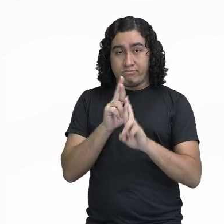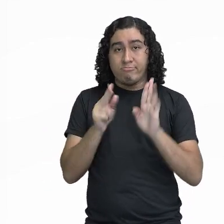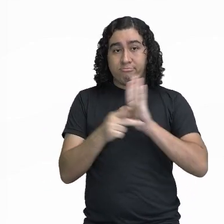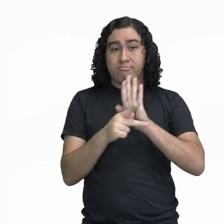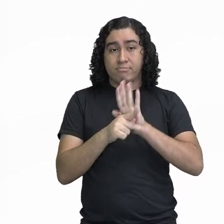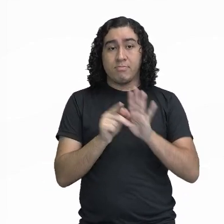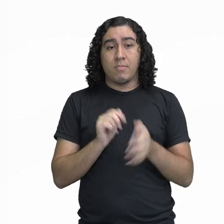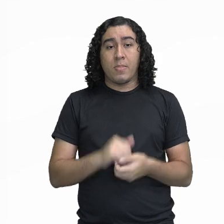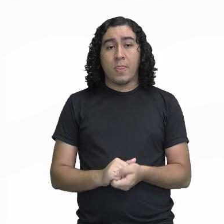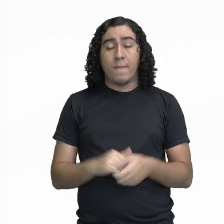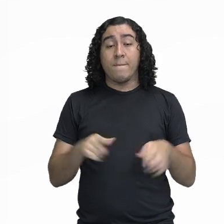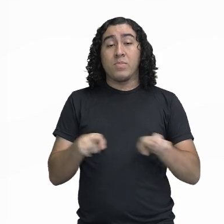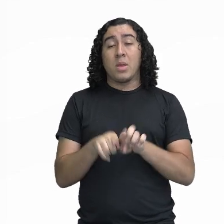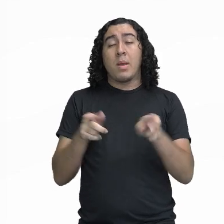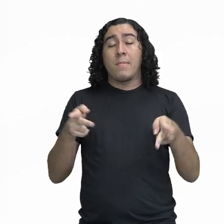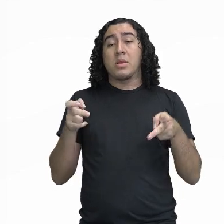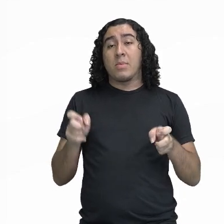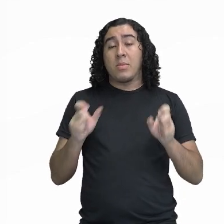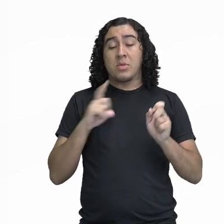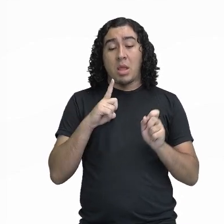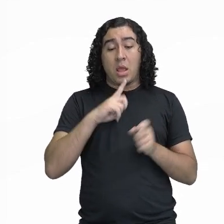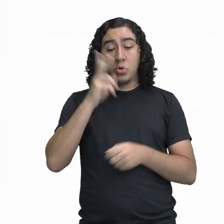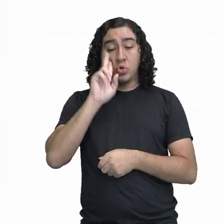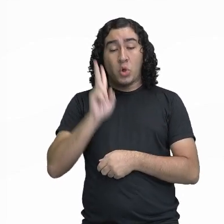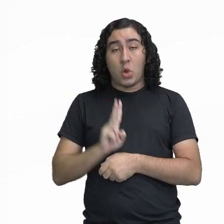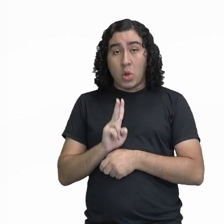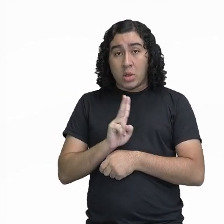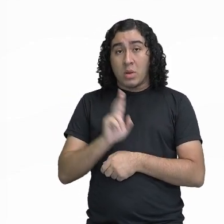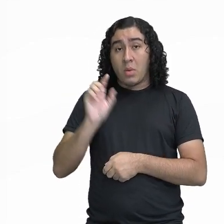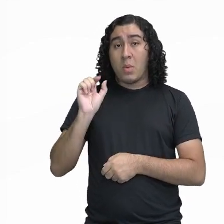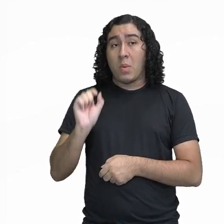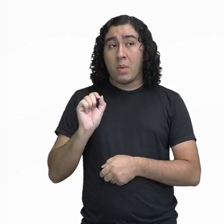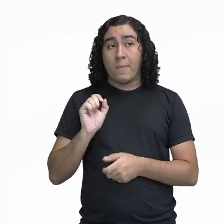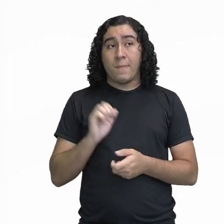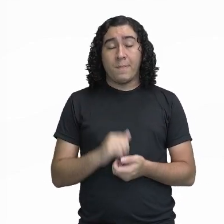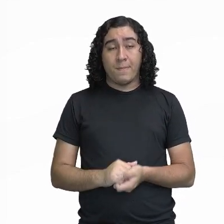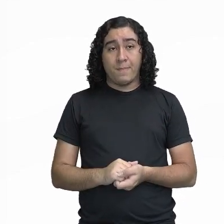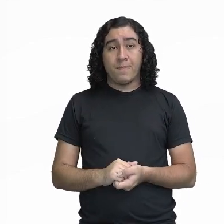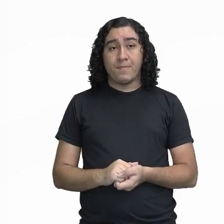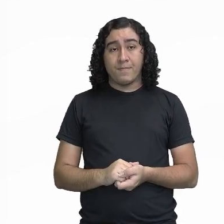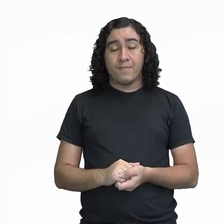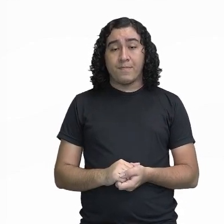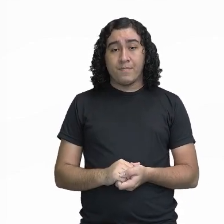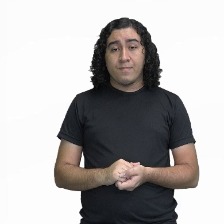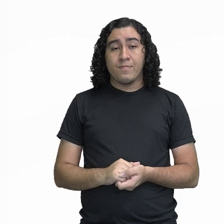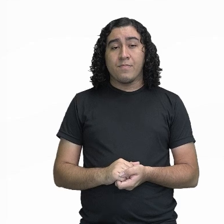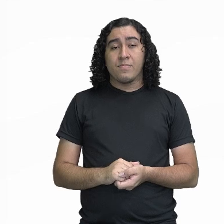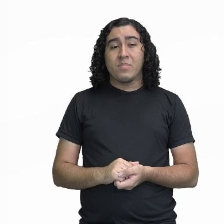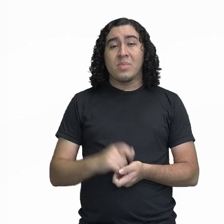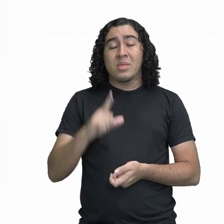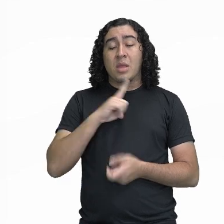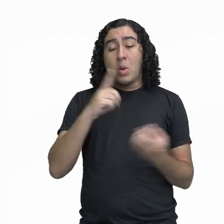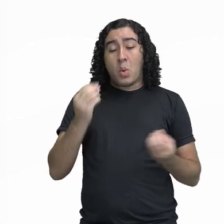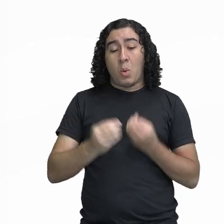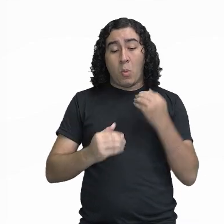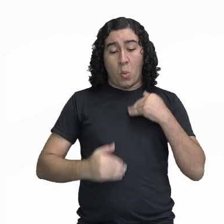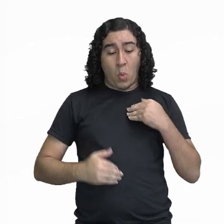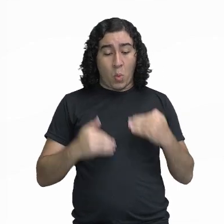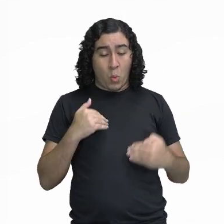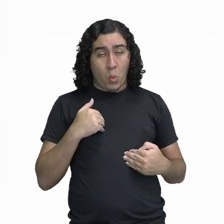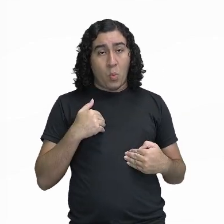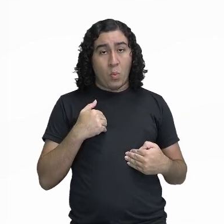E vimos que existe ao longo da história a questão da hierarquia, de um corpo que manda sobre